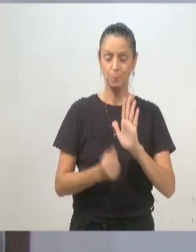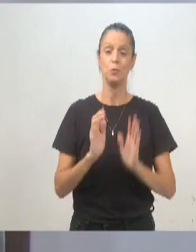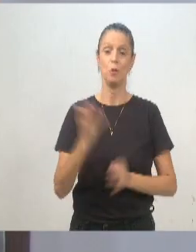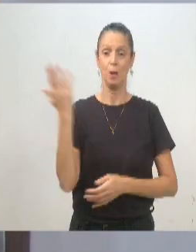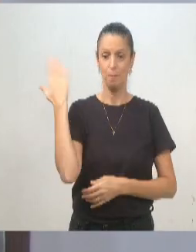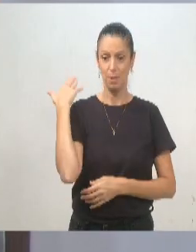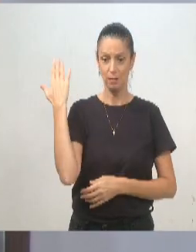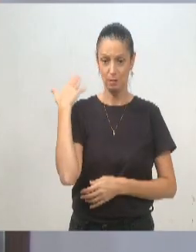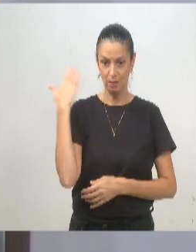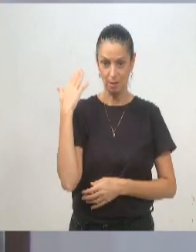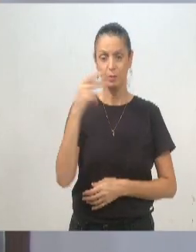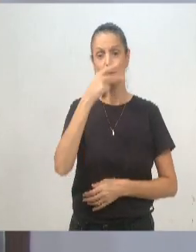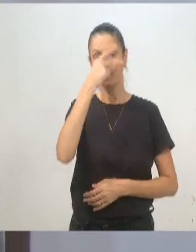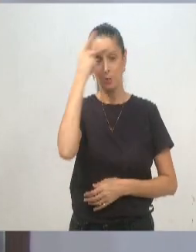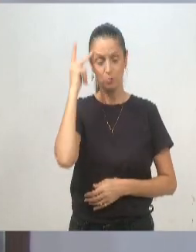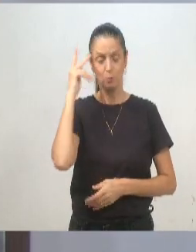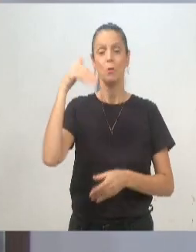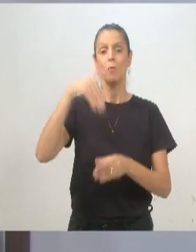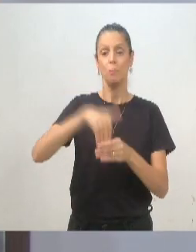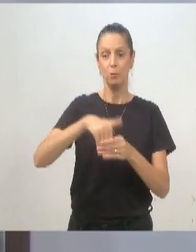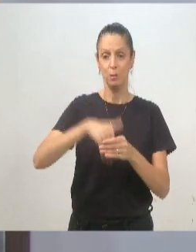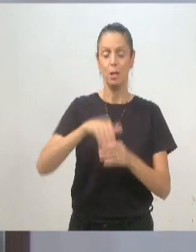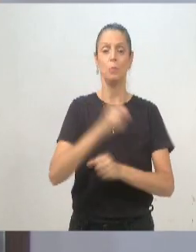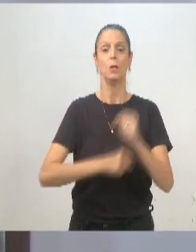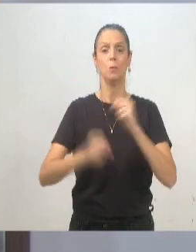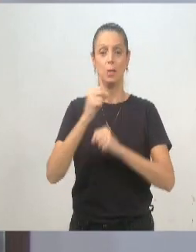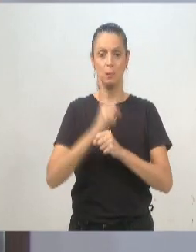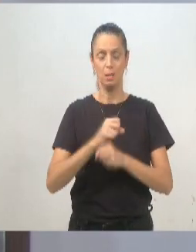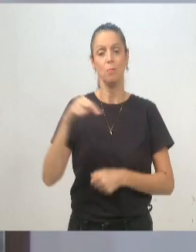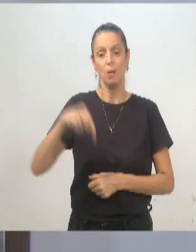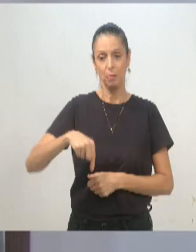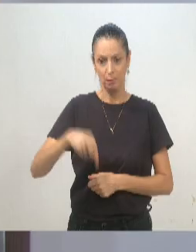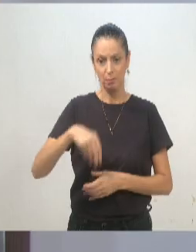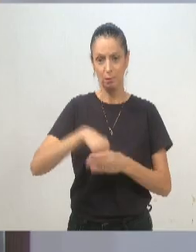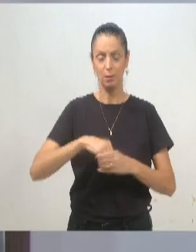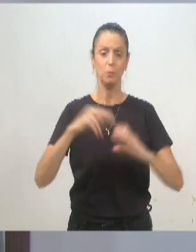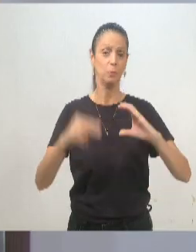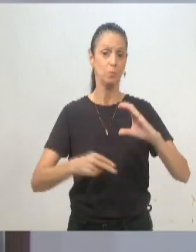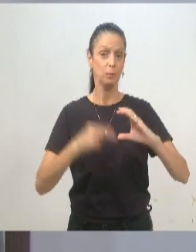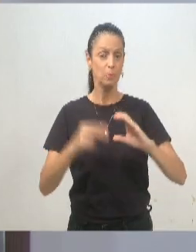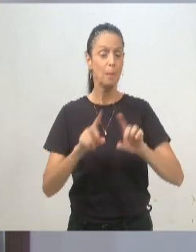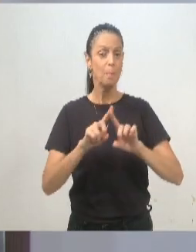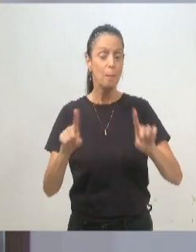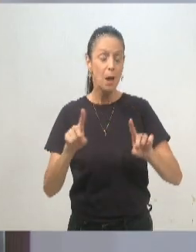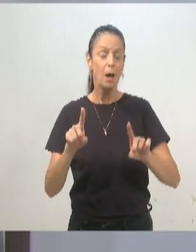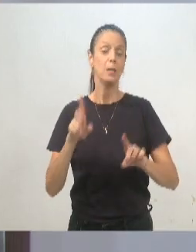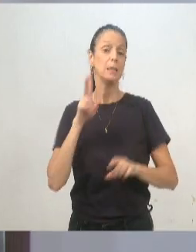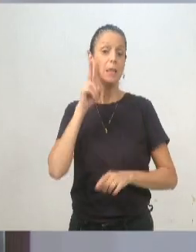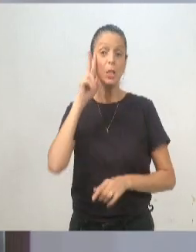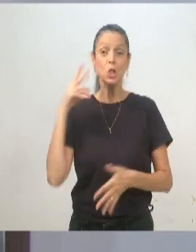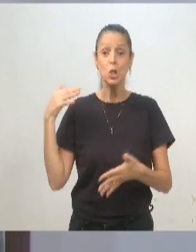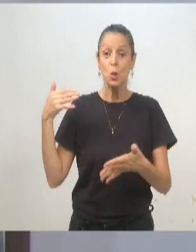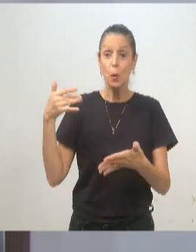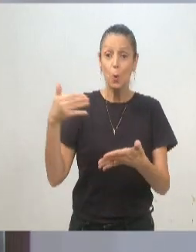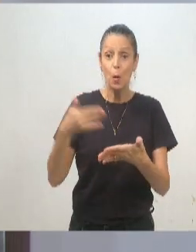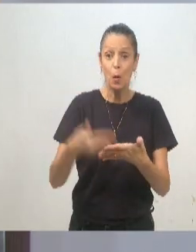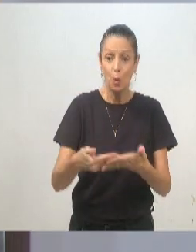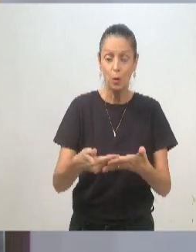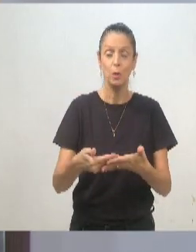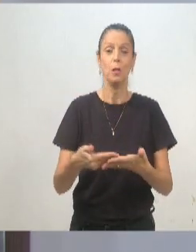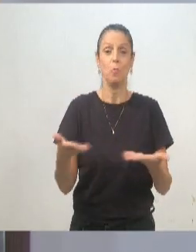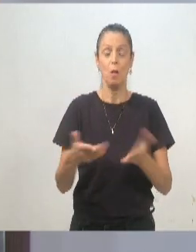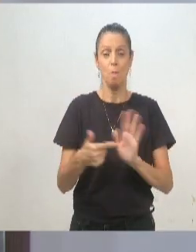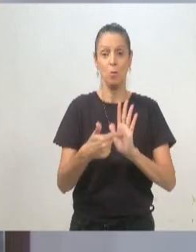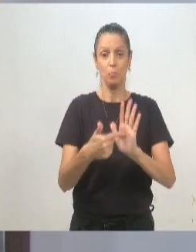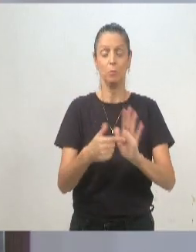apreciada e votada ainda no final do ano passado aqui nesta casa, mas historicamente, apesar dela ter apontado esse valor